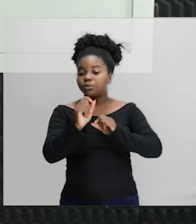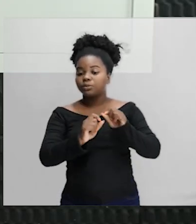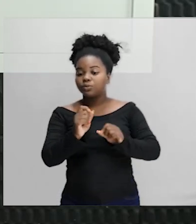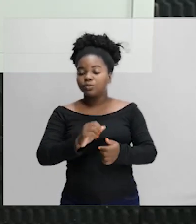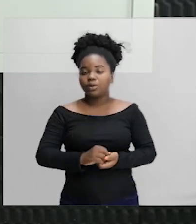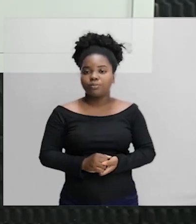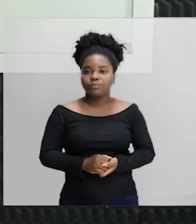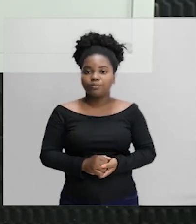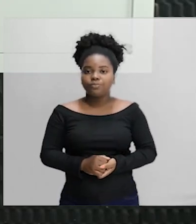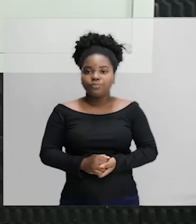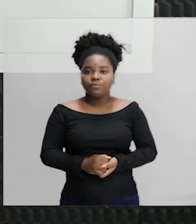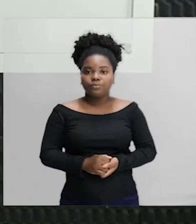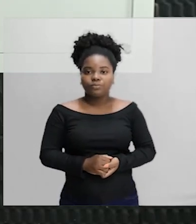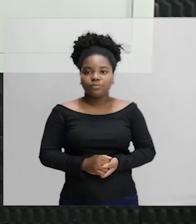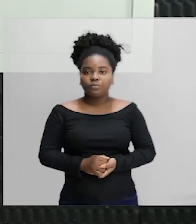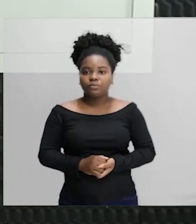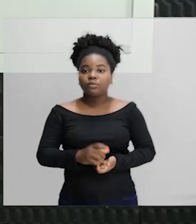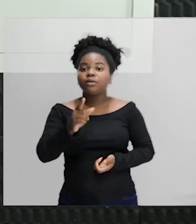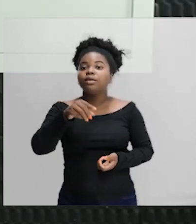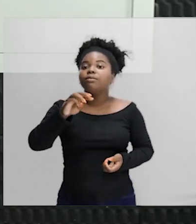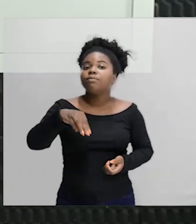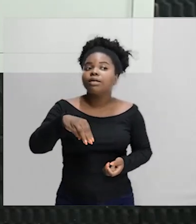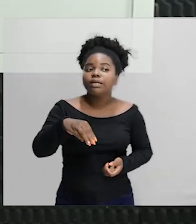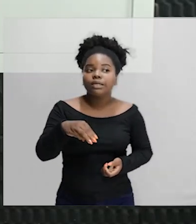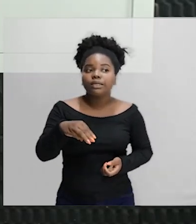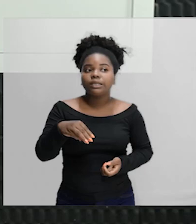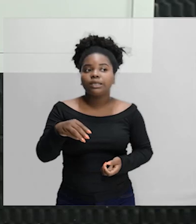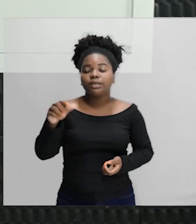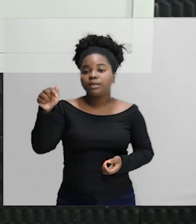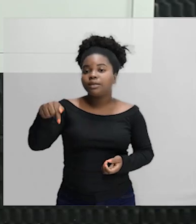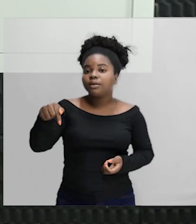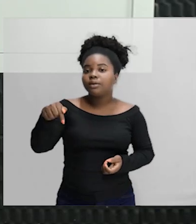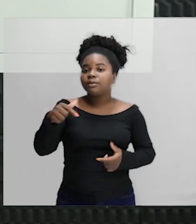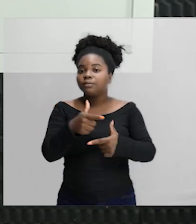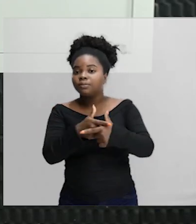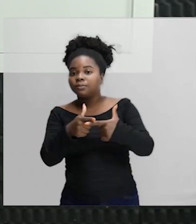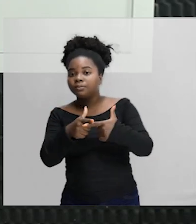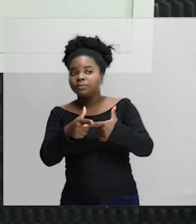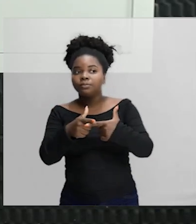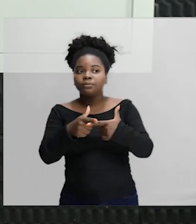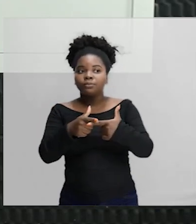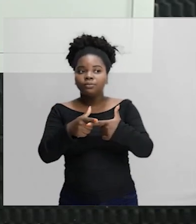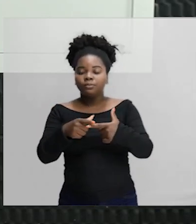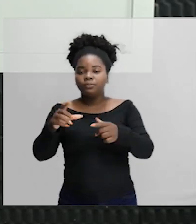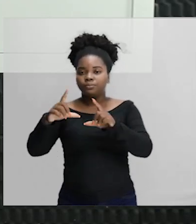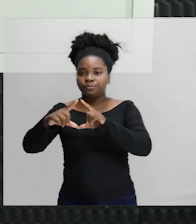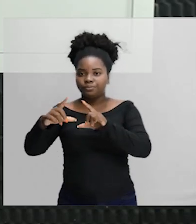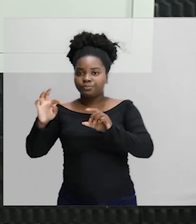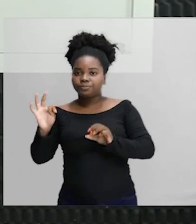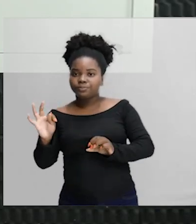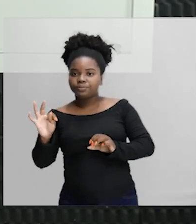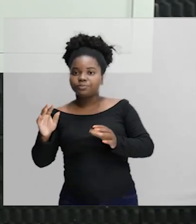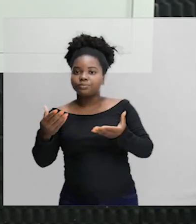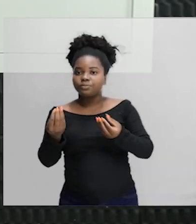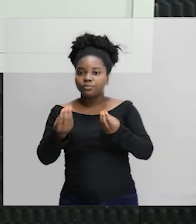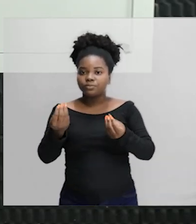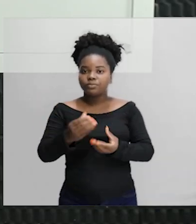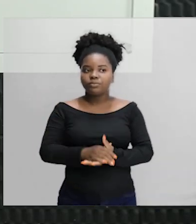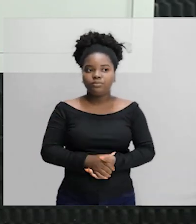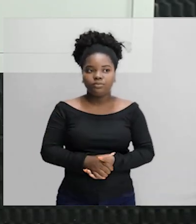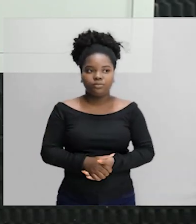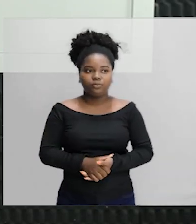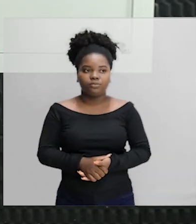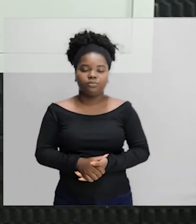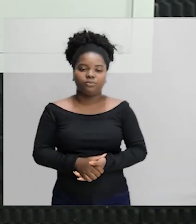seguinte: quem é carga dividido por tempo? Carga dividido por